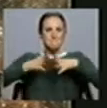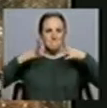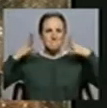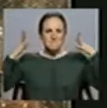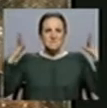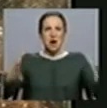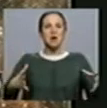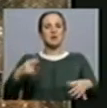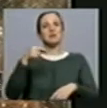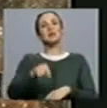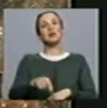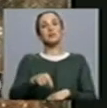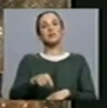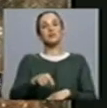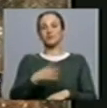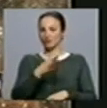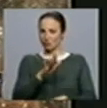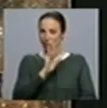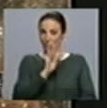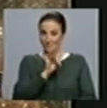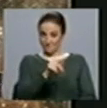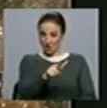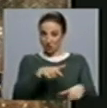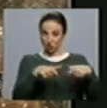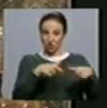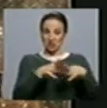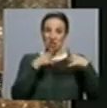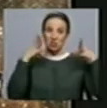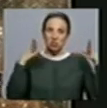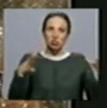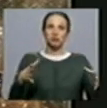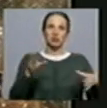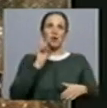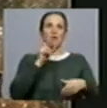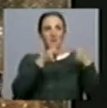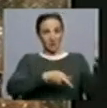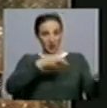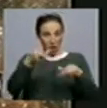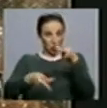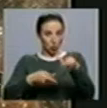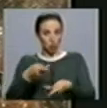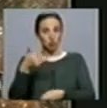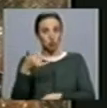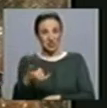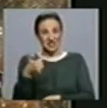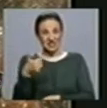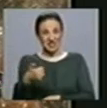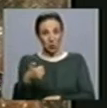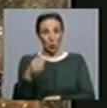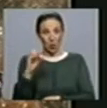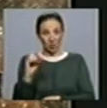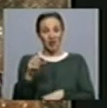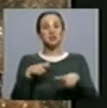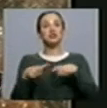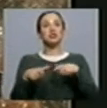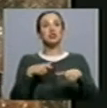nesta zona. E então, das cerca de quase 1000 estrelas gigantes que observaram nesta maternidade, 250 dessas